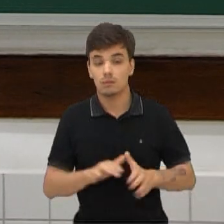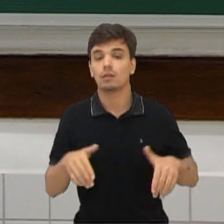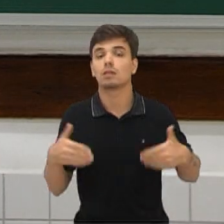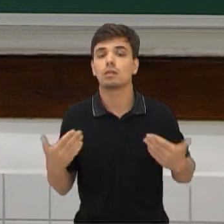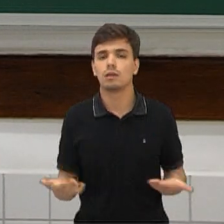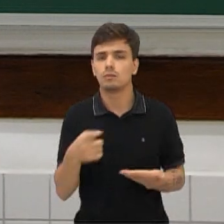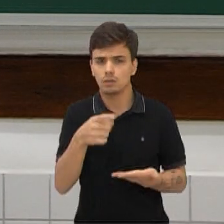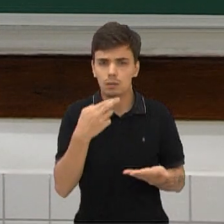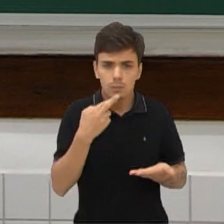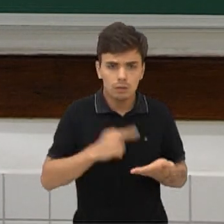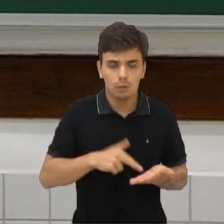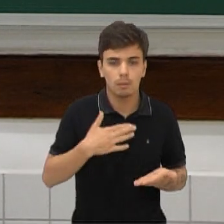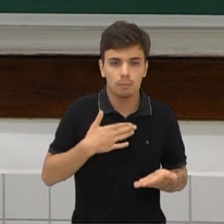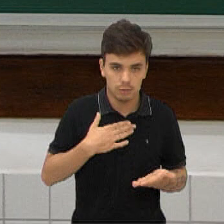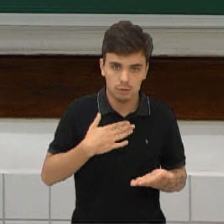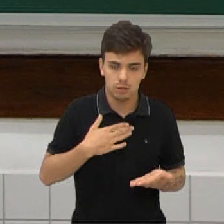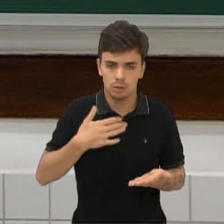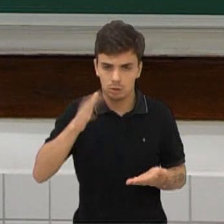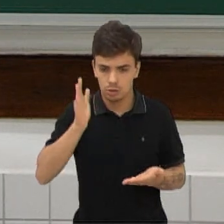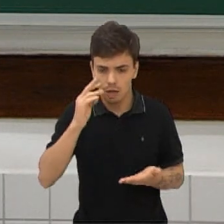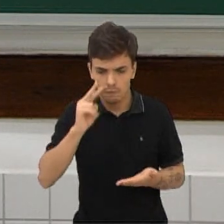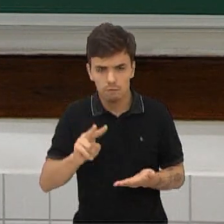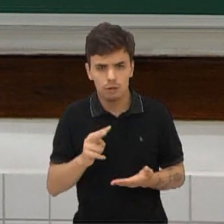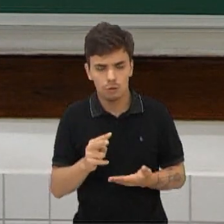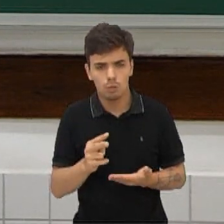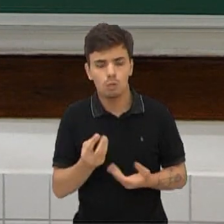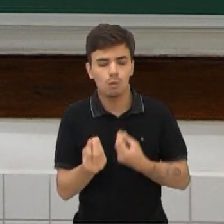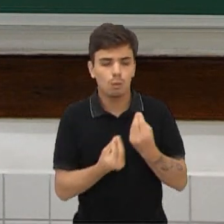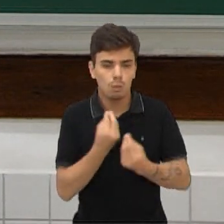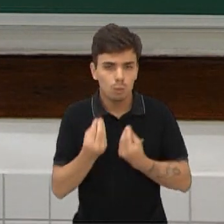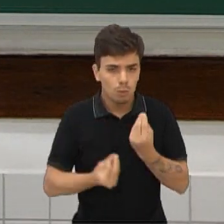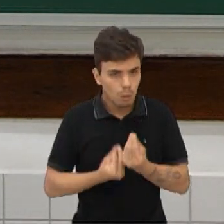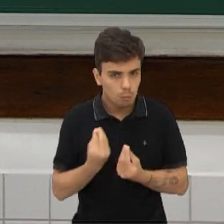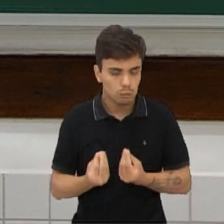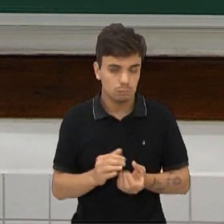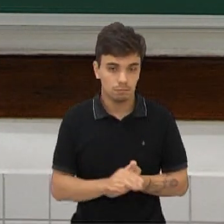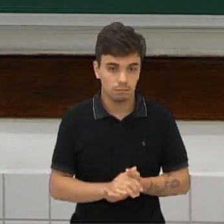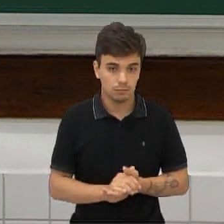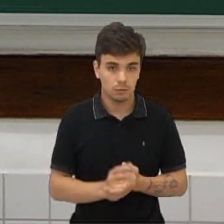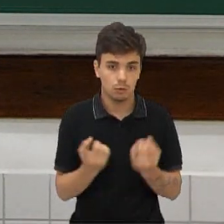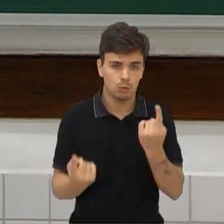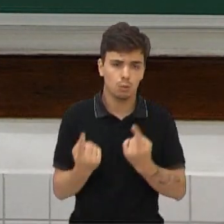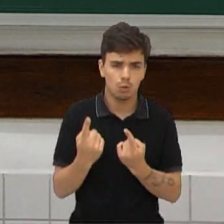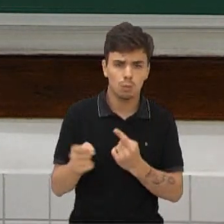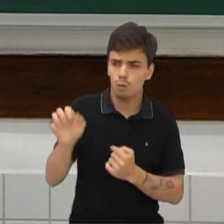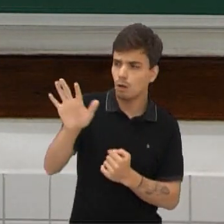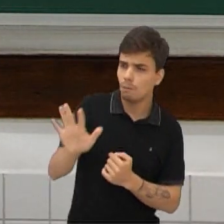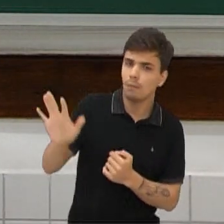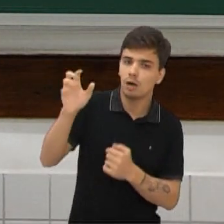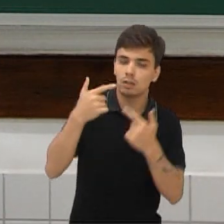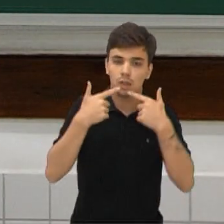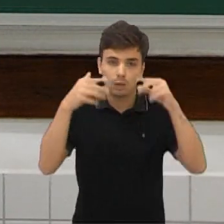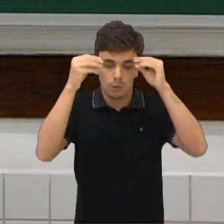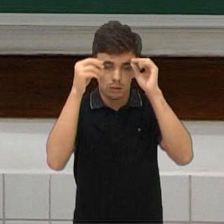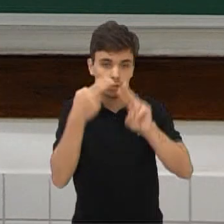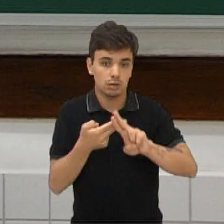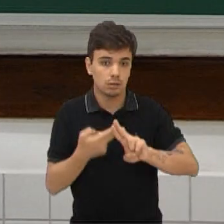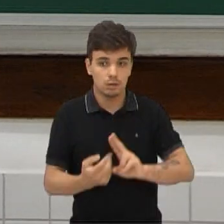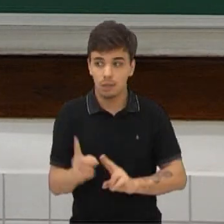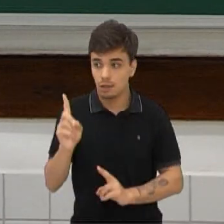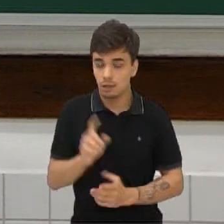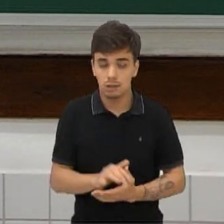Então, você respondeu para mim? Já viu ali como é que é aqui? Qual figura de linguagem foi usada